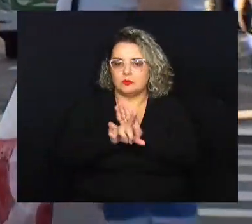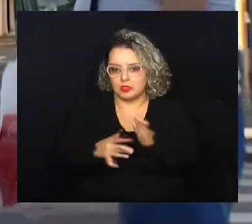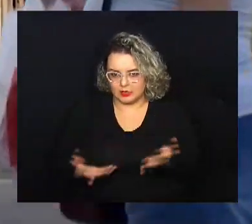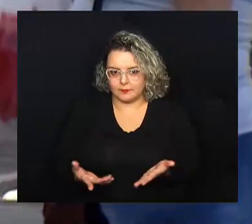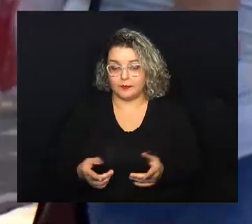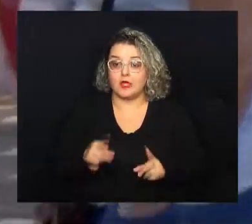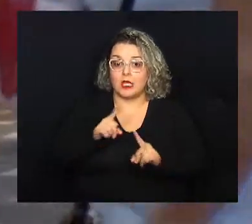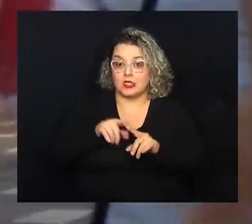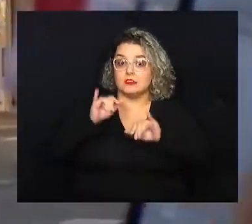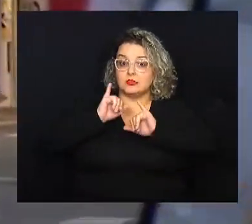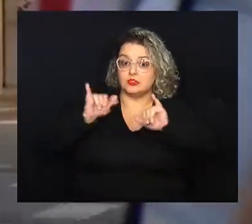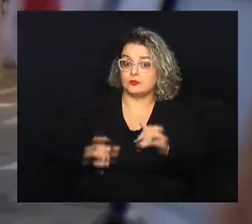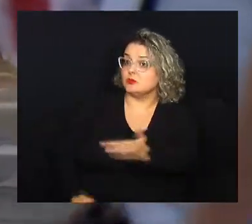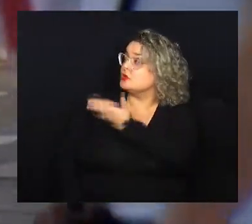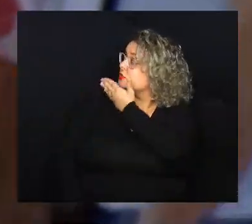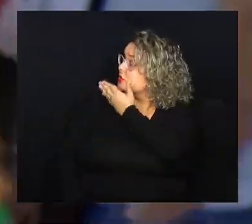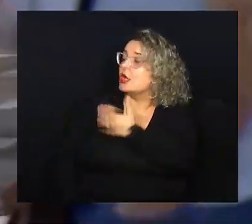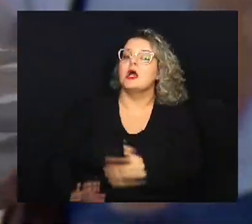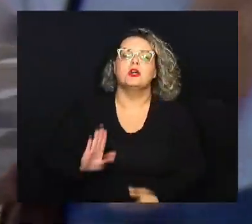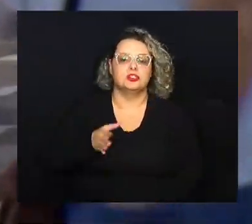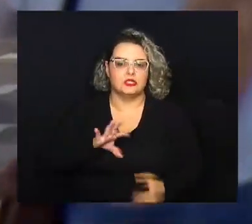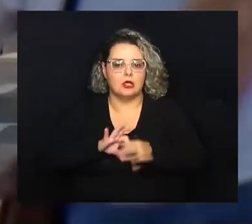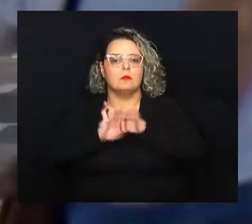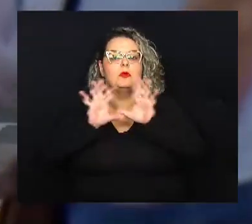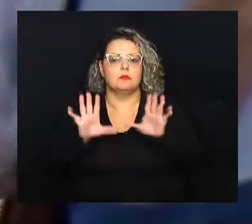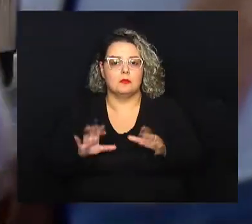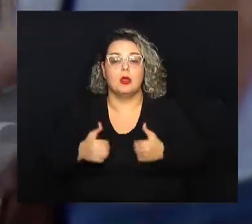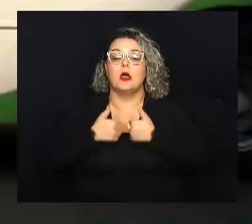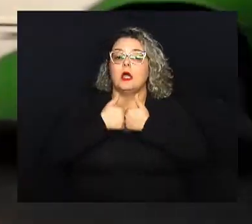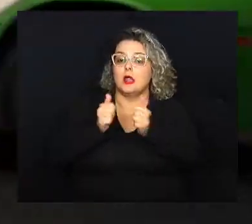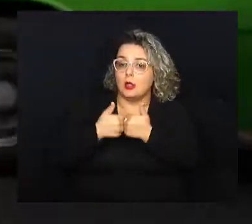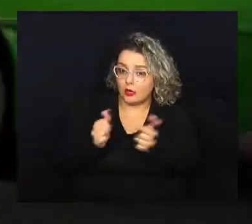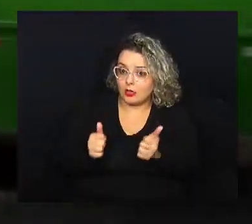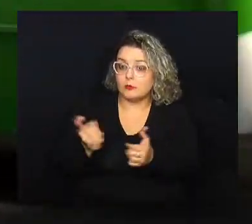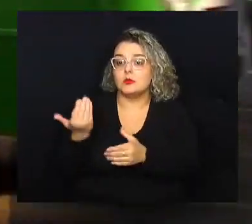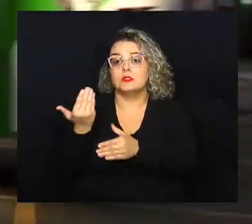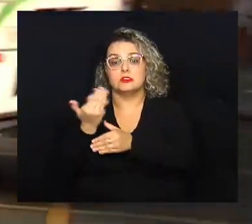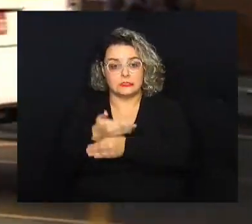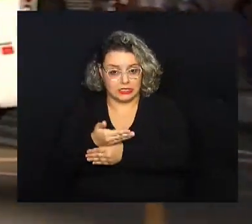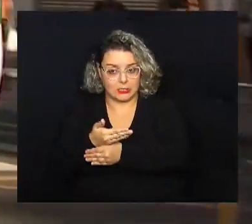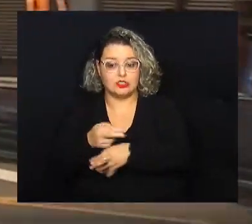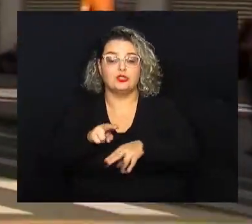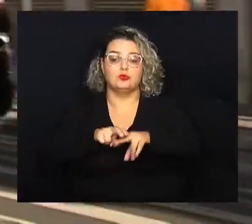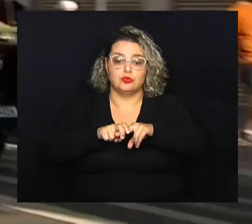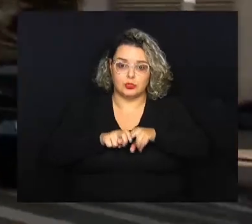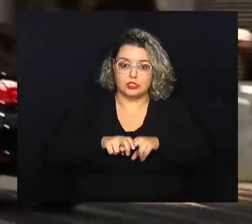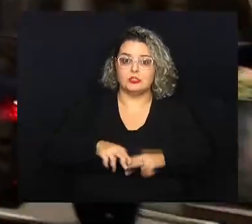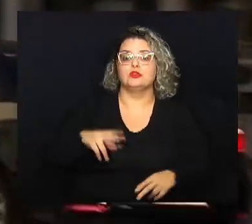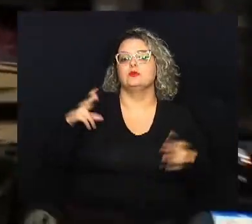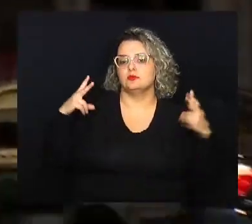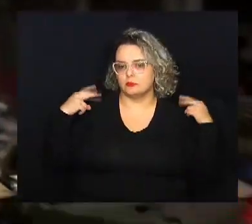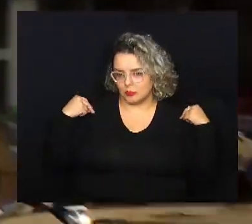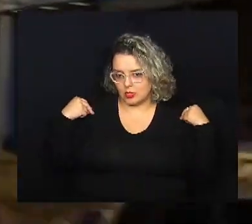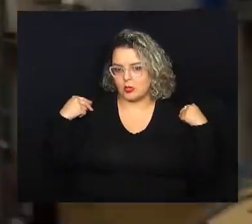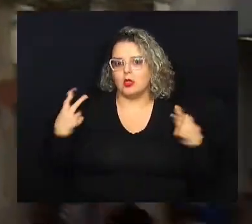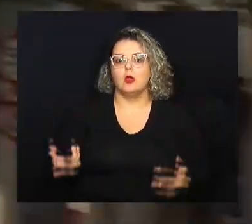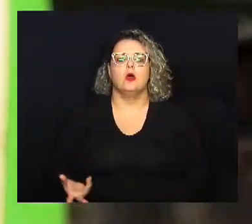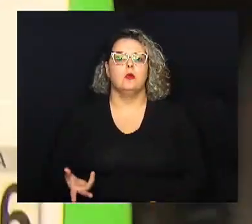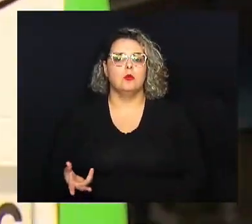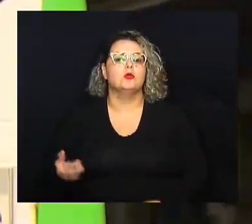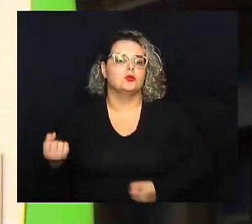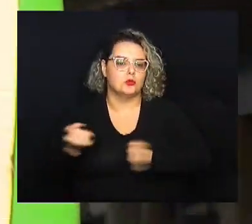de publicidade já é permitido para ônibus e táxis. Por isso, o parlamentar acha justo que também se aplique